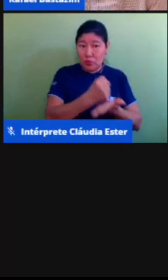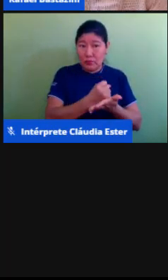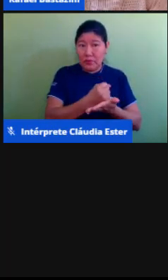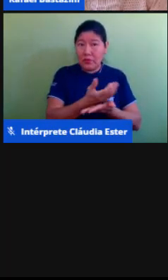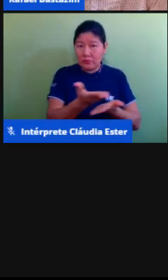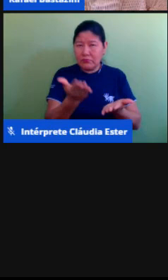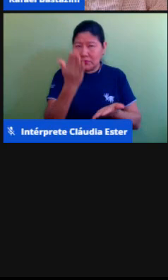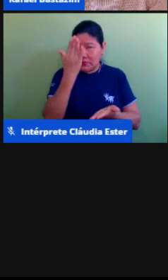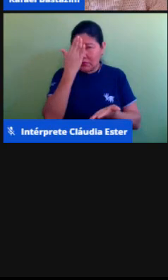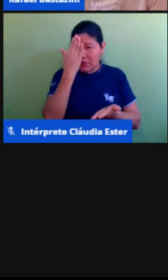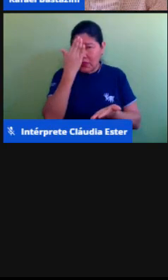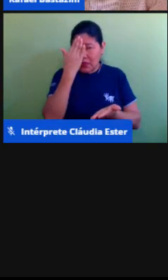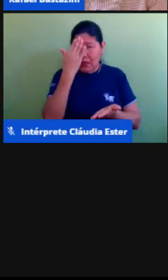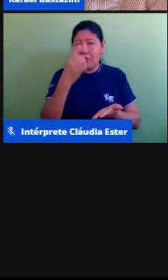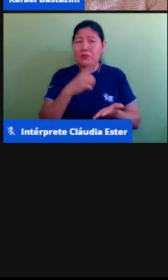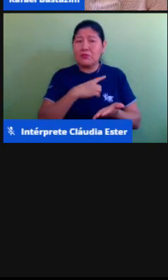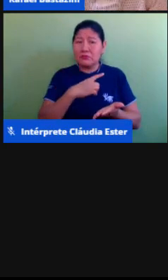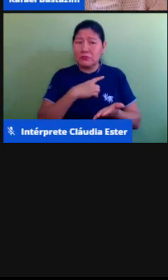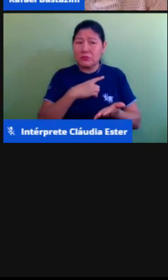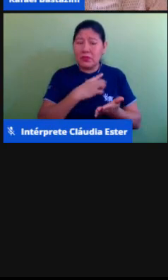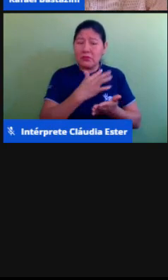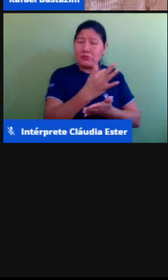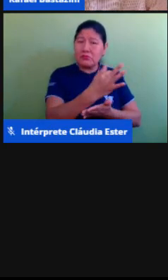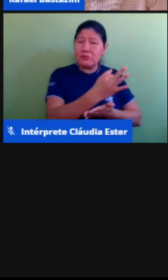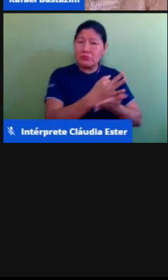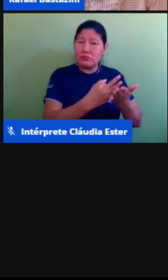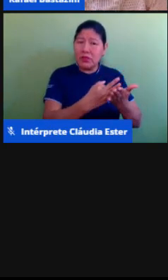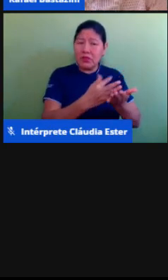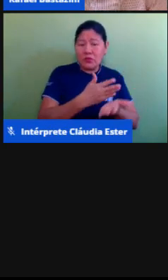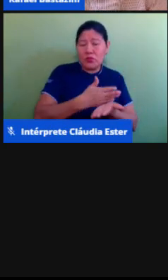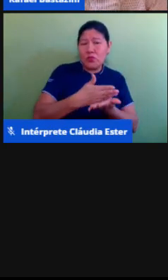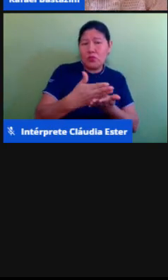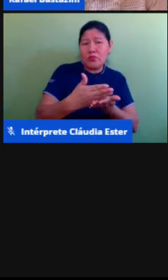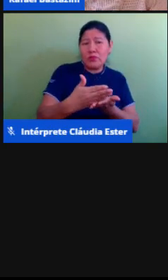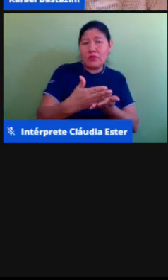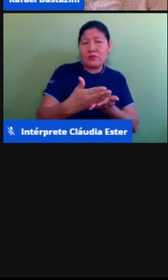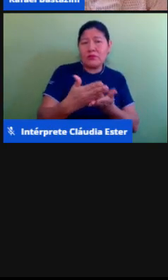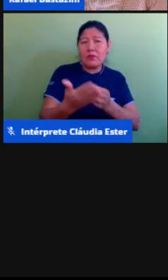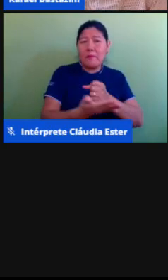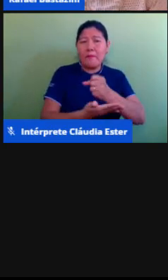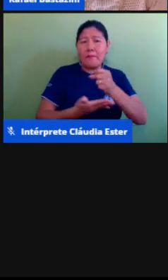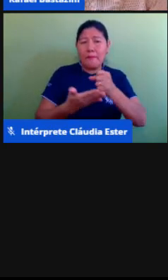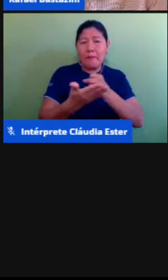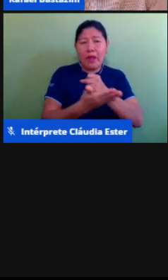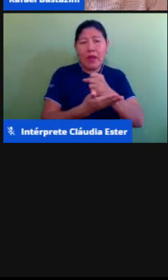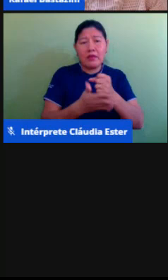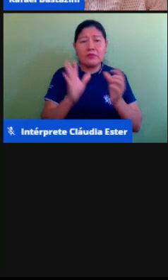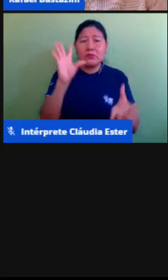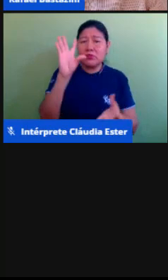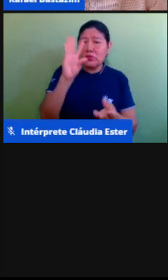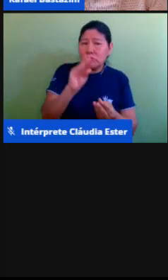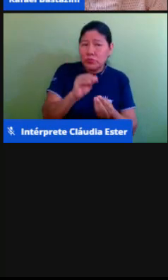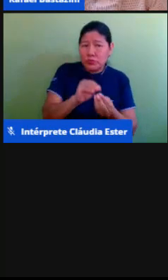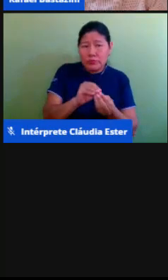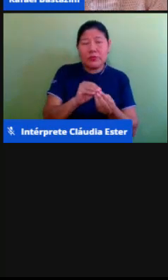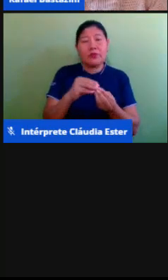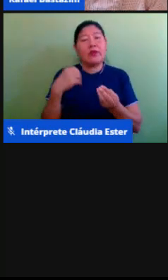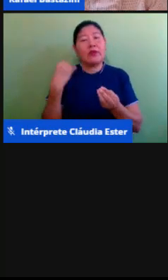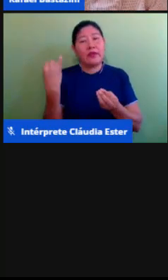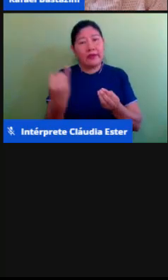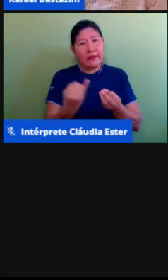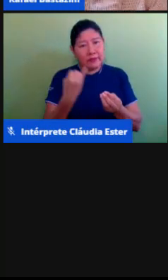sabem que tem um texto introdutório, síntese, que é muito importante a gente estar